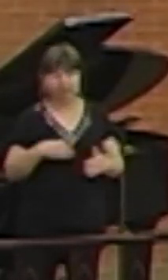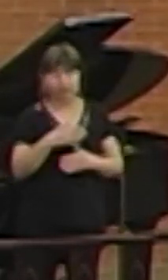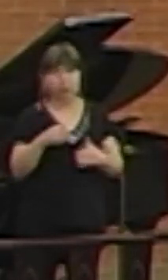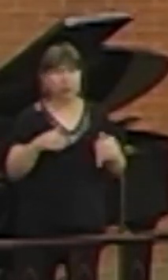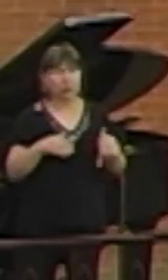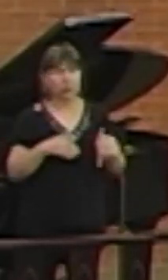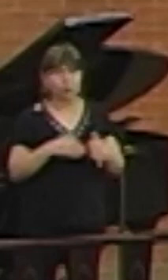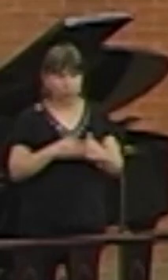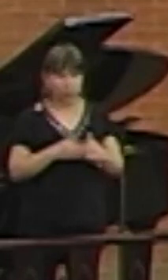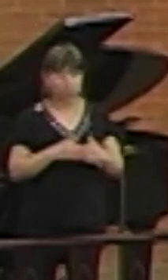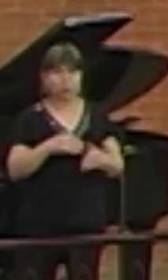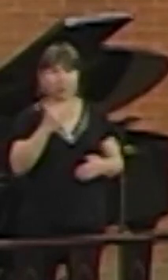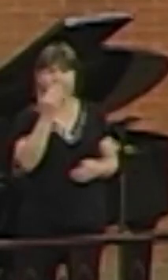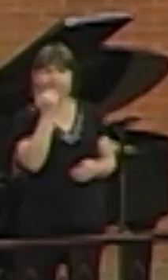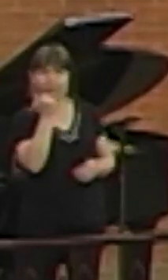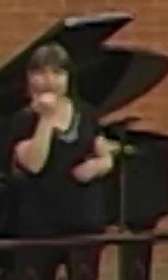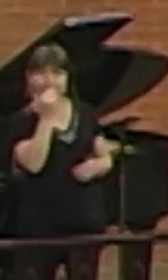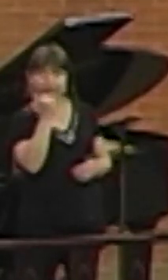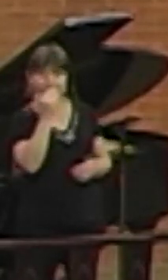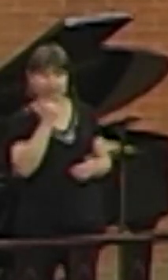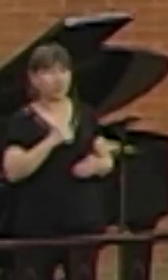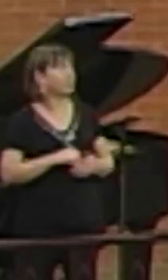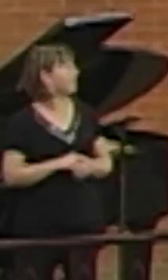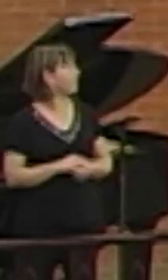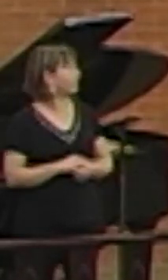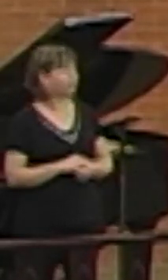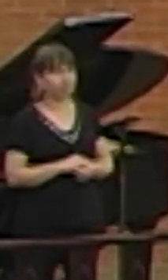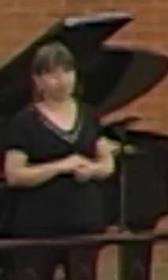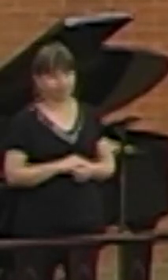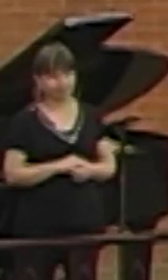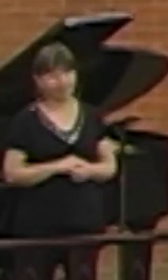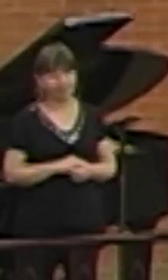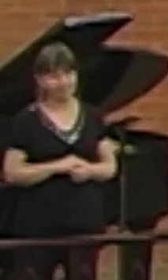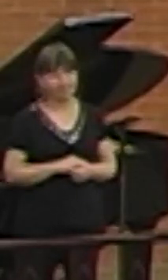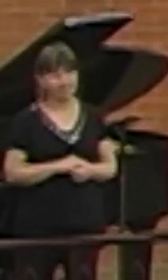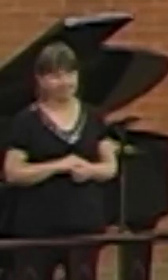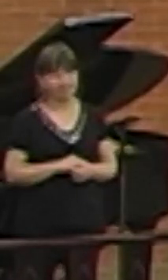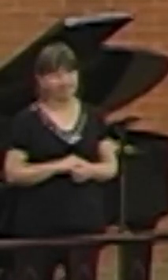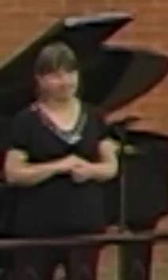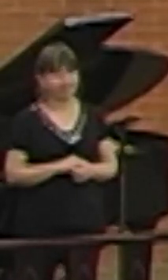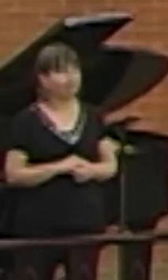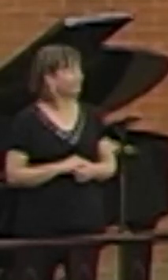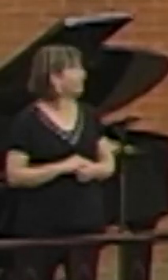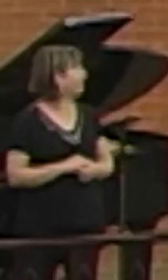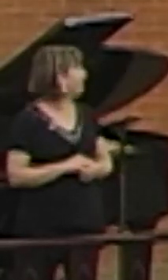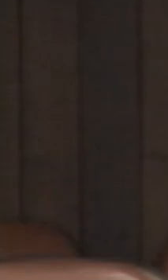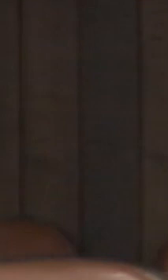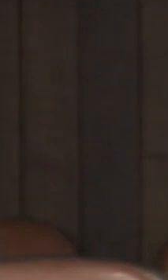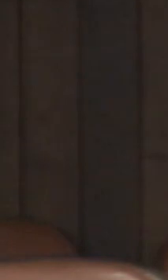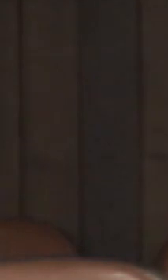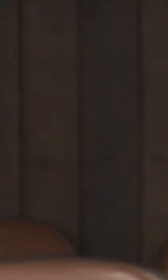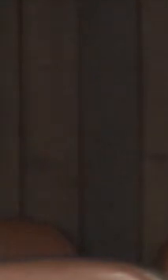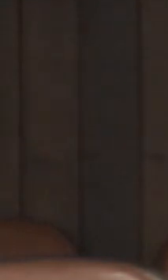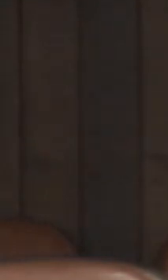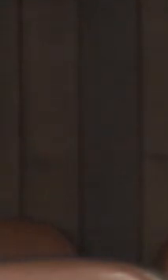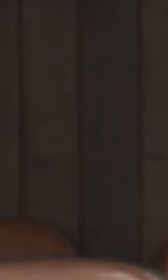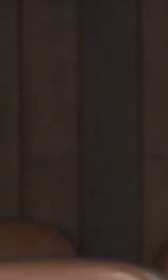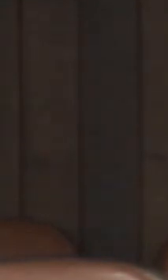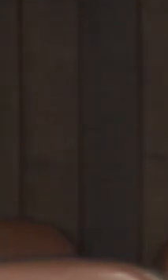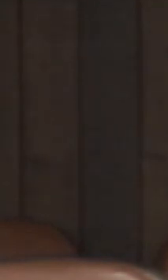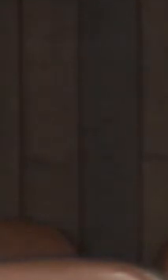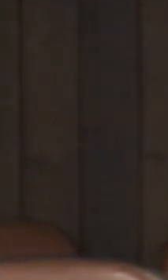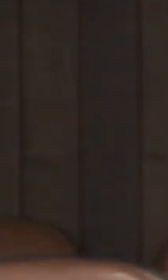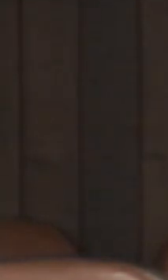mantimento a terra vai produzir aquilo naturalmente vai ser para você comer ele tirar ele mas você não vai plantar você não vai agredir a